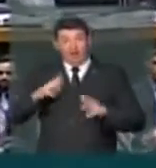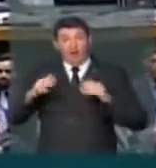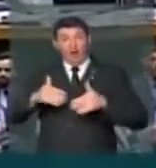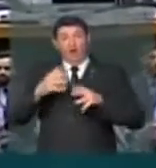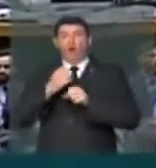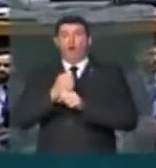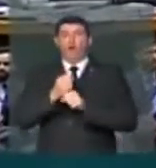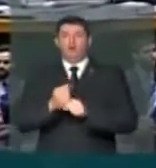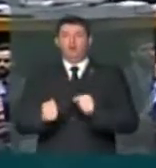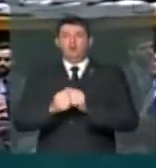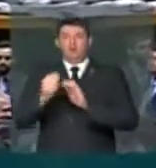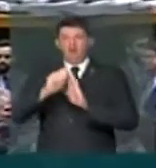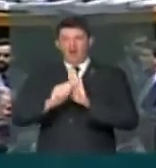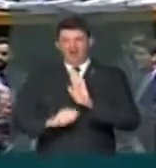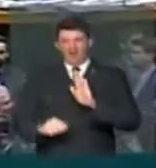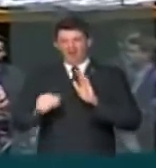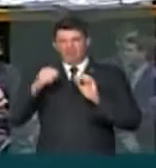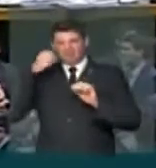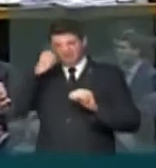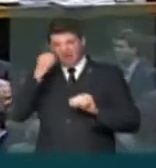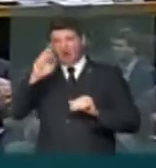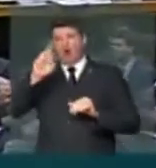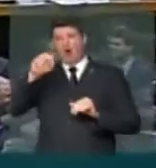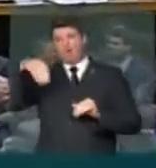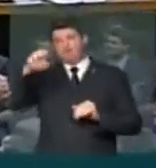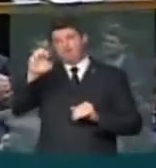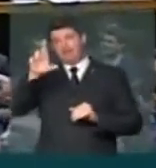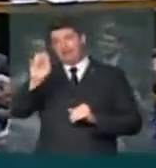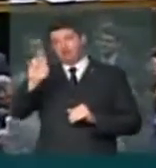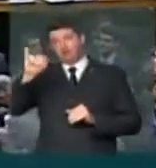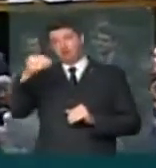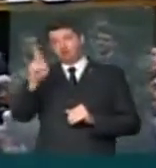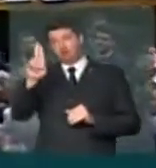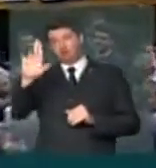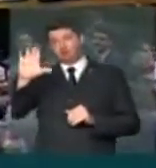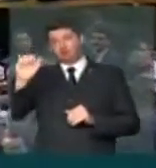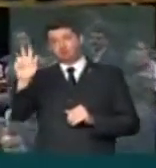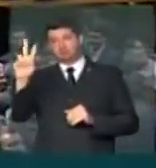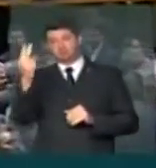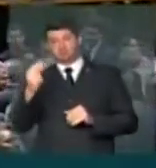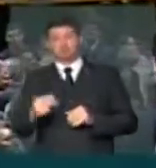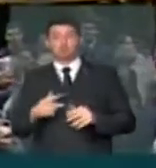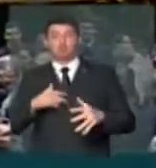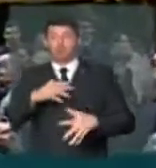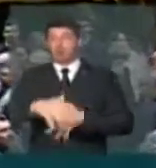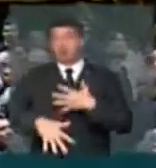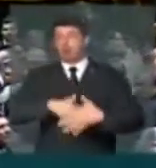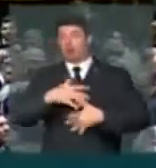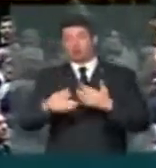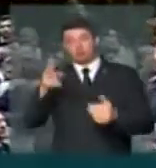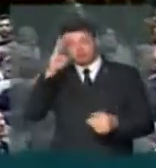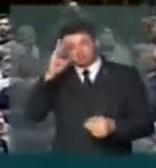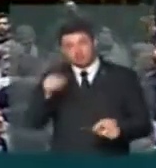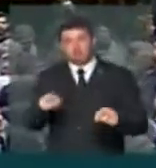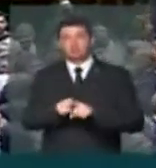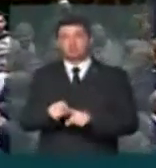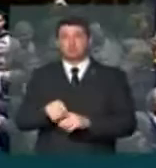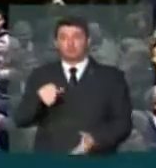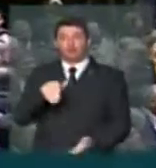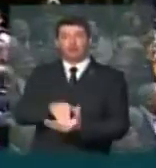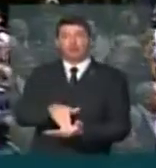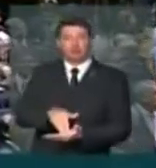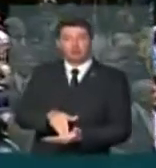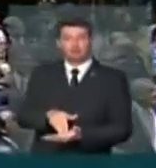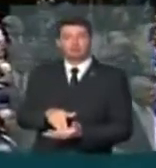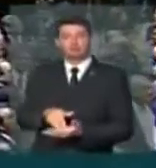de Orçamento com a relatoria do senador Romero Jucá. Numa sessão muito tumultuada, também numa terça-feira, chegou no final da